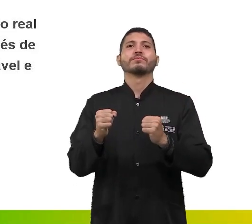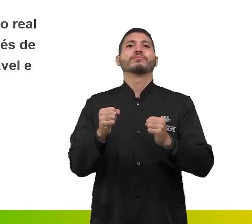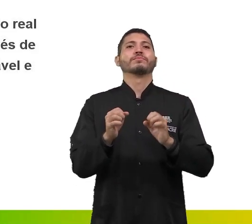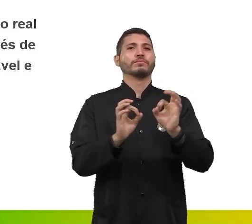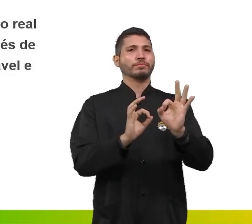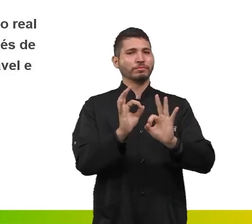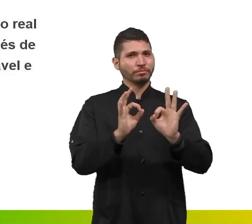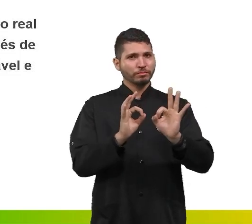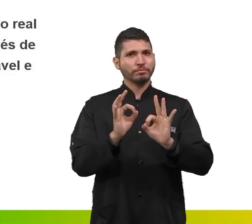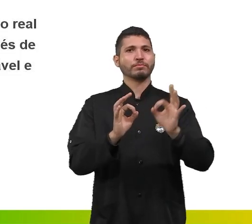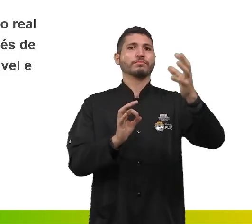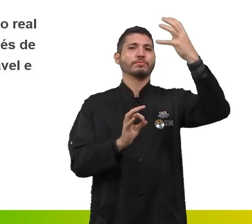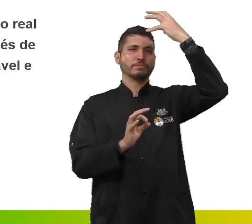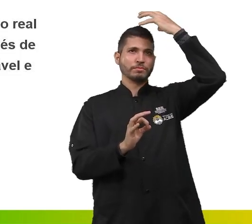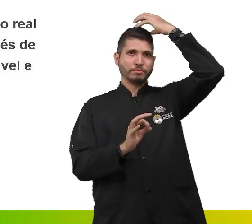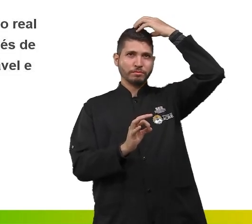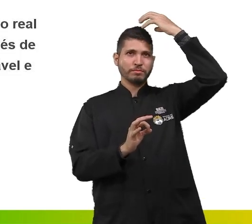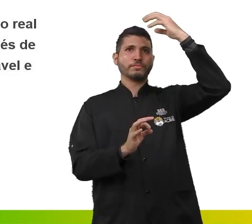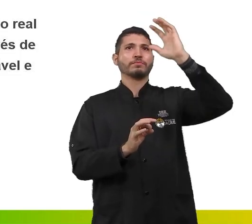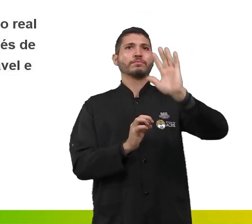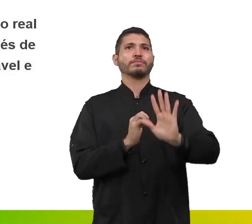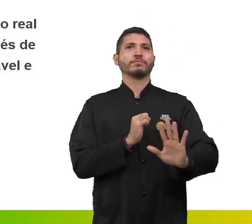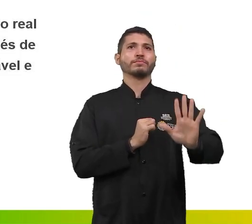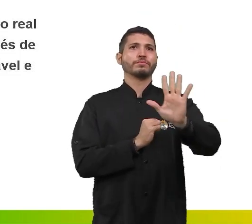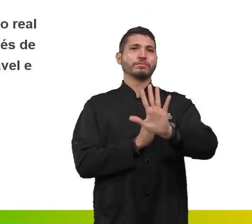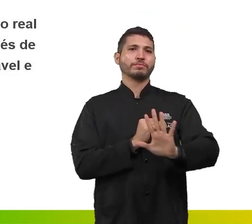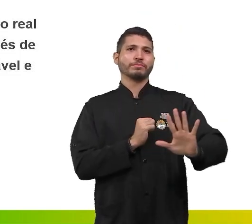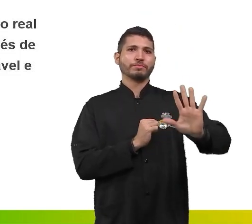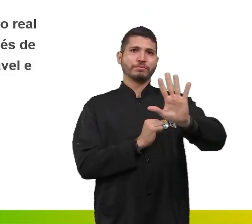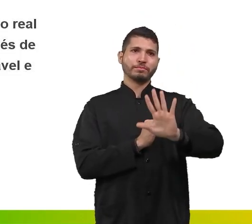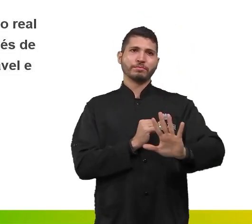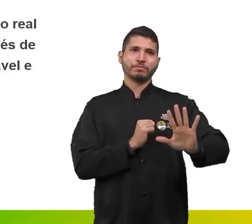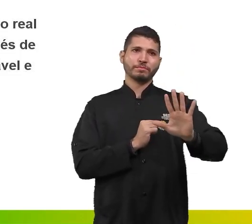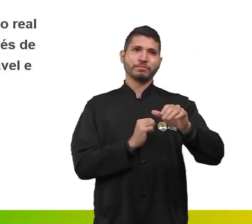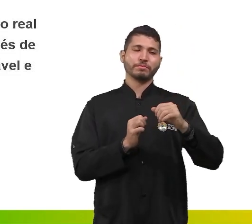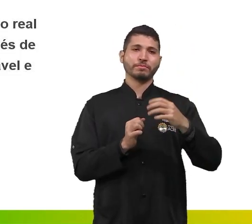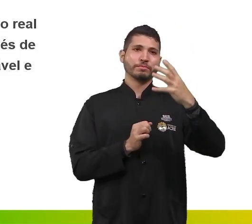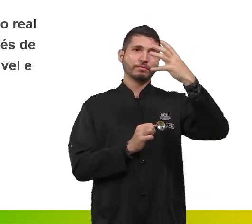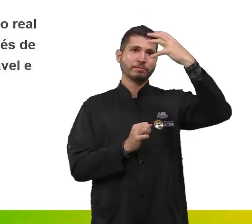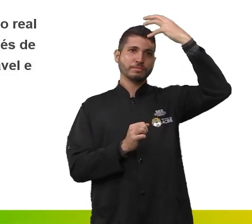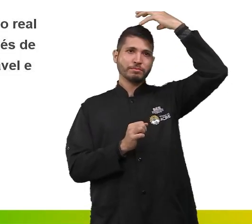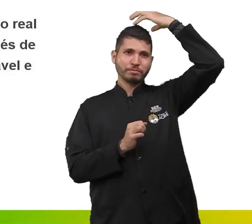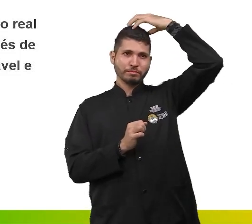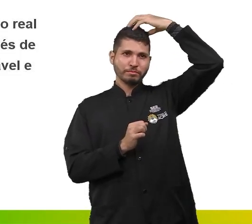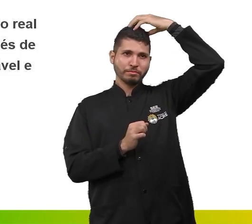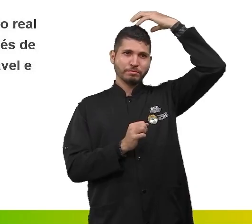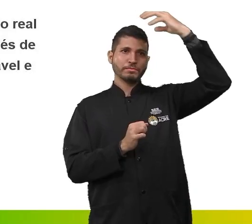monarquias nacionais. Ou seja, os monarcas